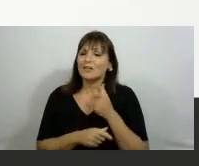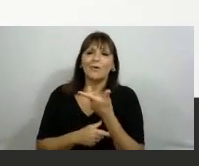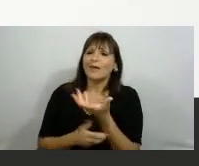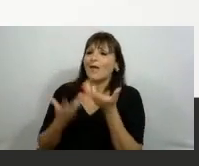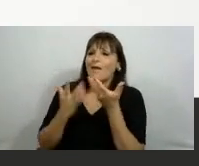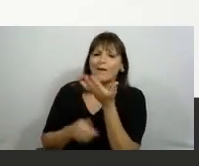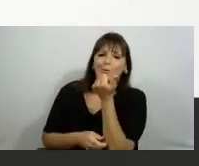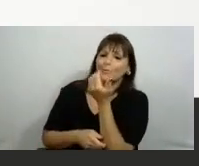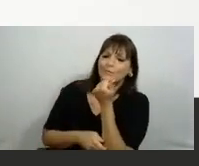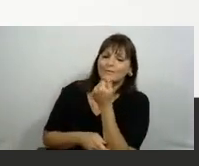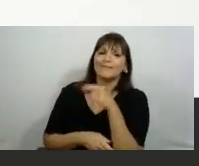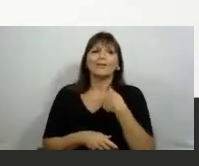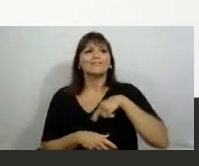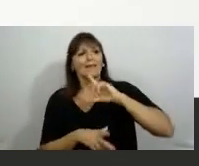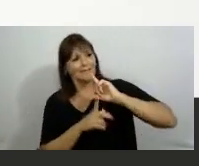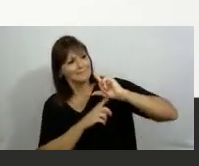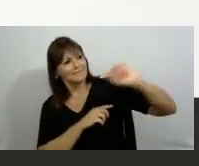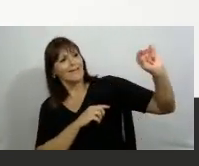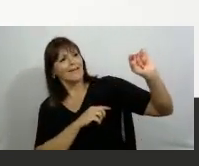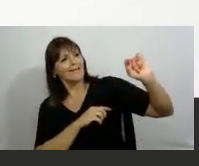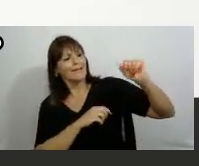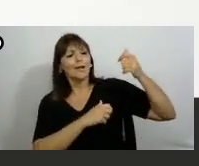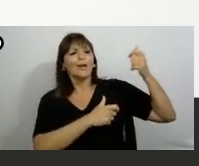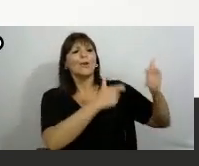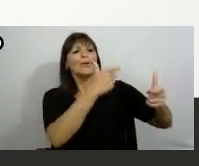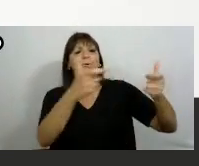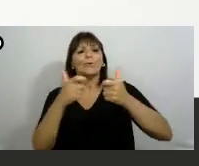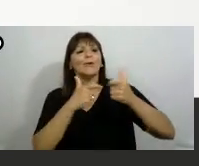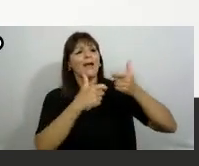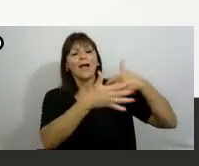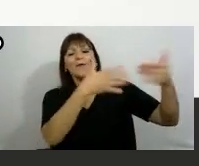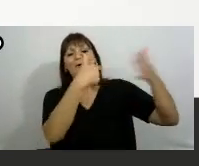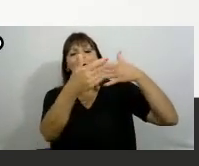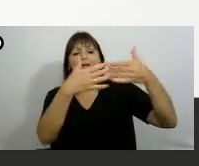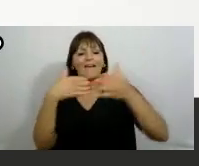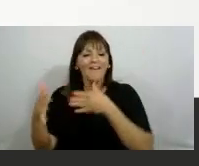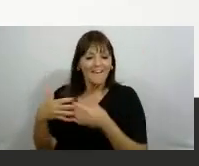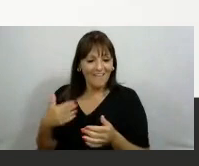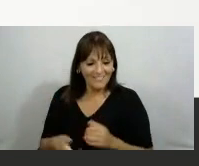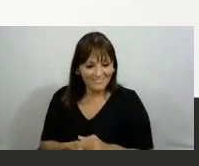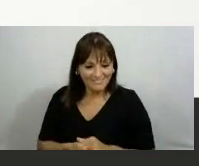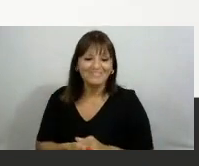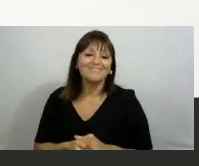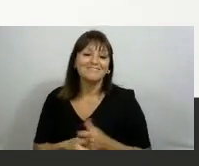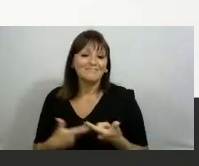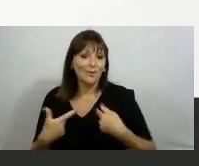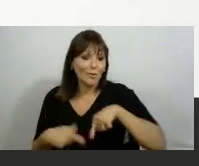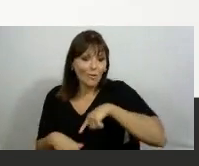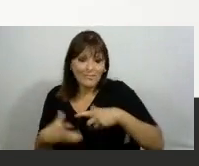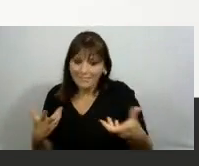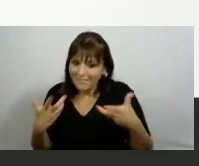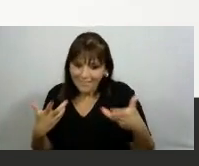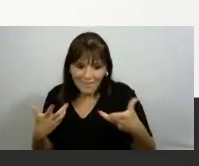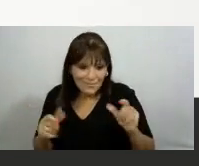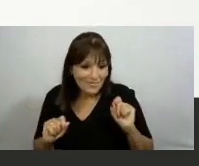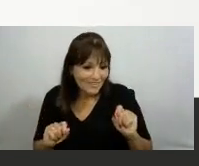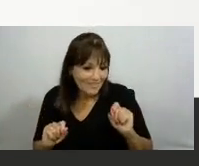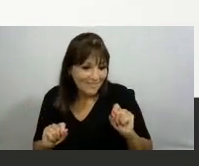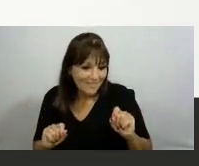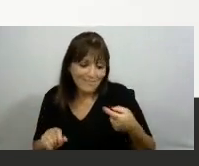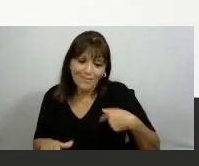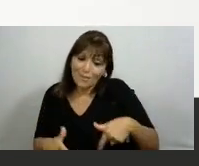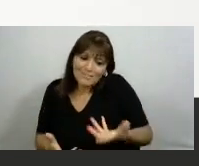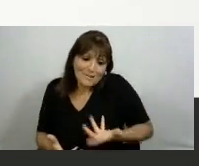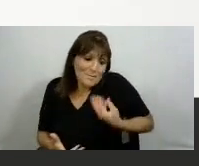quer saída para qualquer parte. Então, o que a gente quer? A gente quer a vida como a